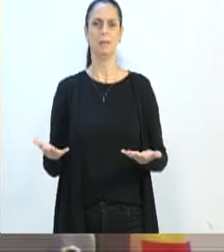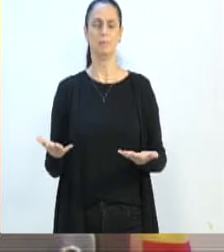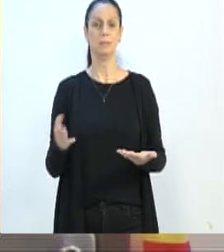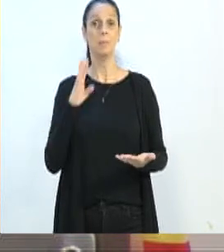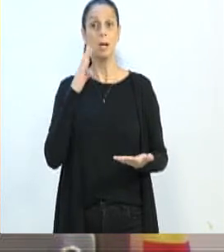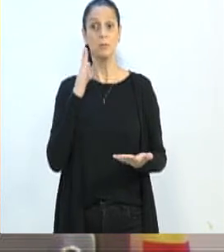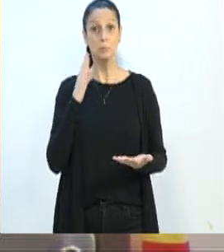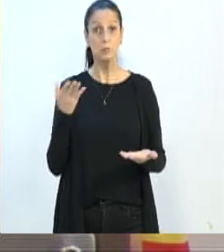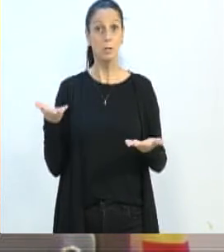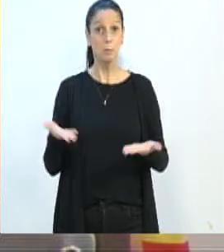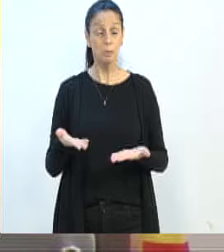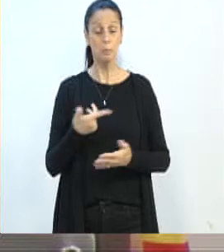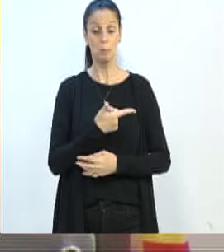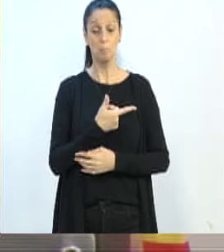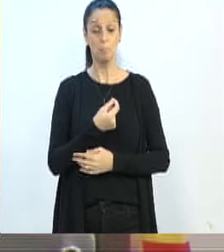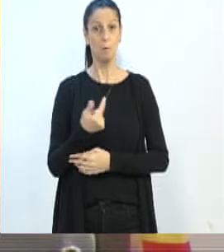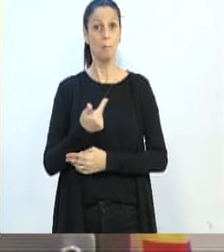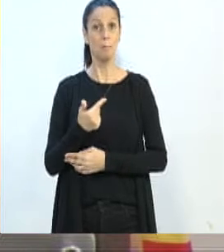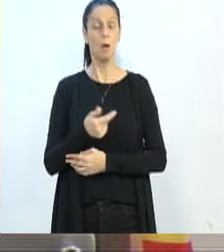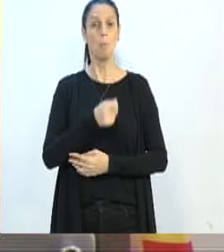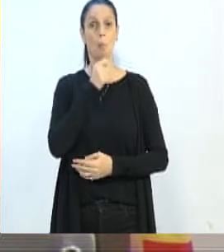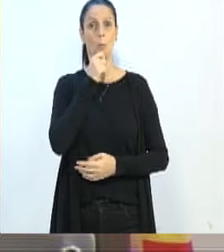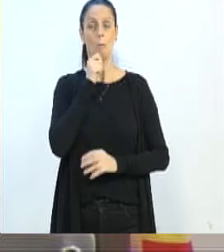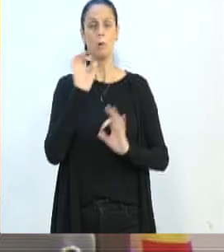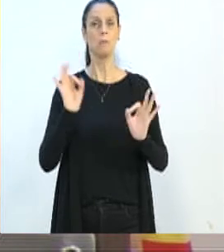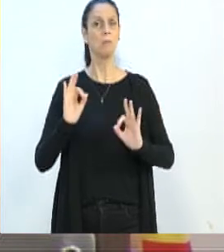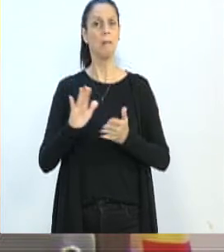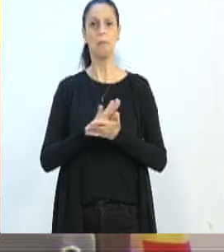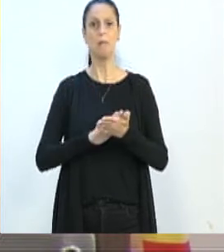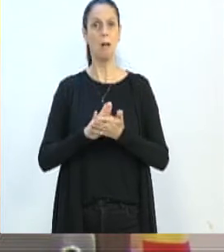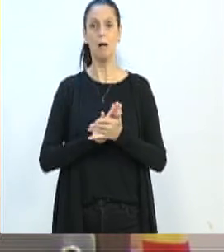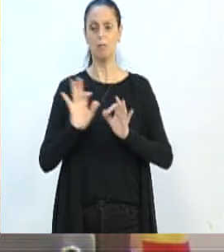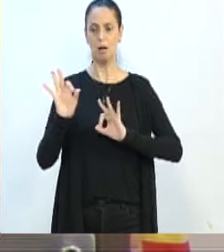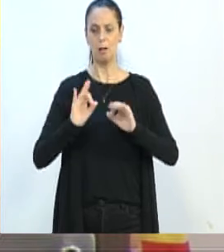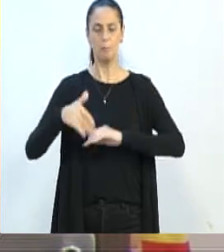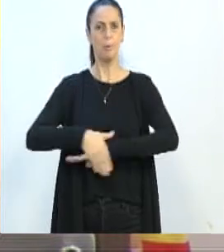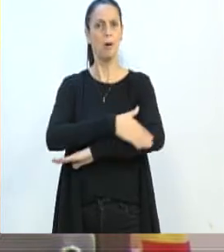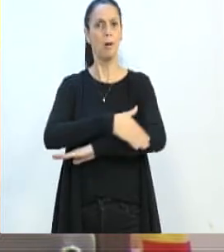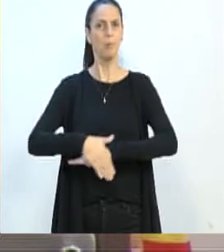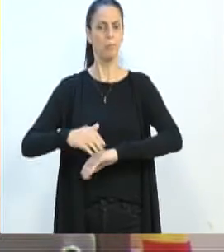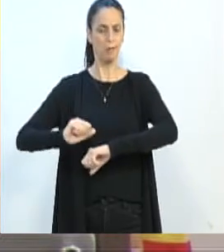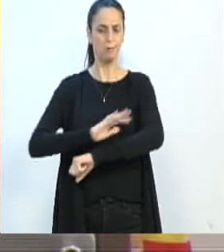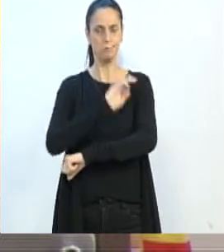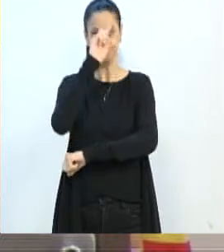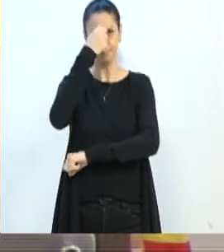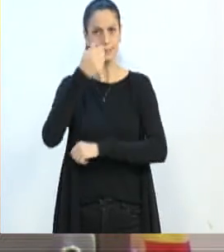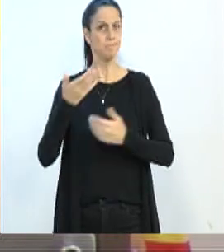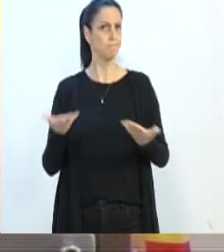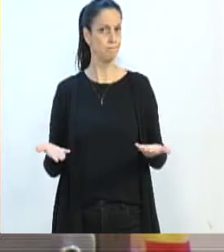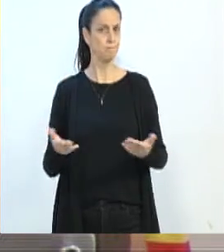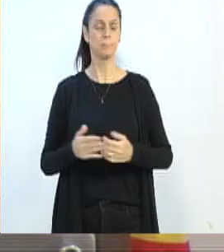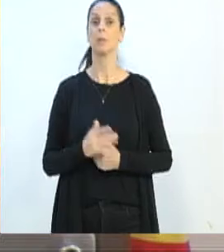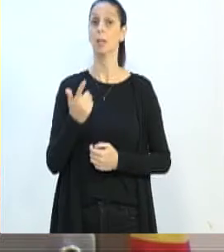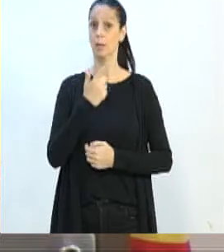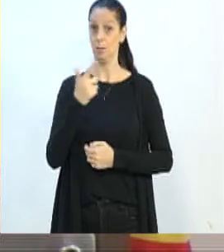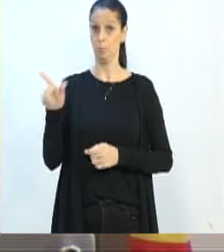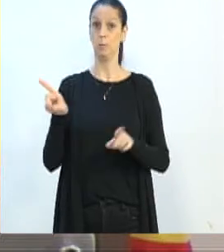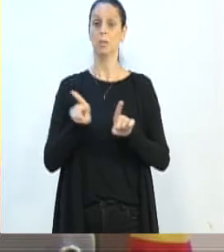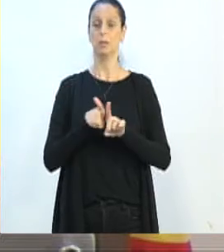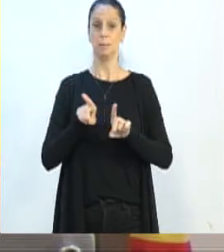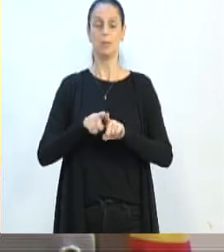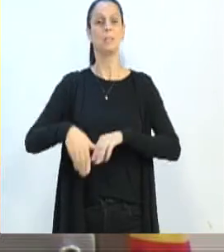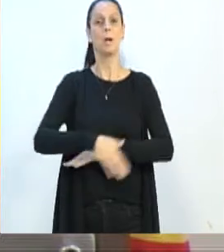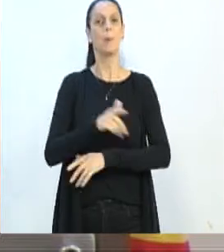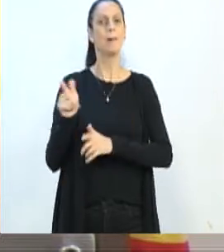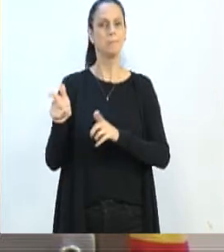nós estamos ali sem a a essa reperfilagem asfáltica e por fim a modificadores né as